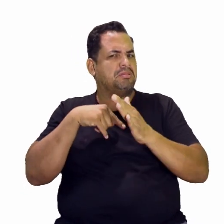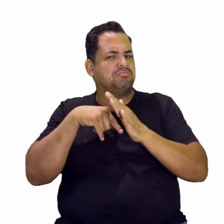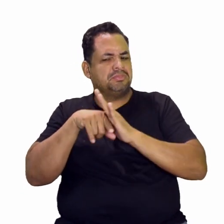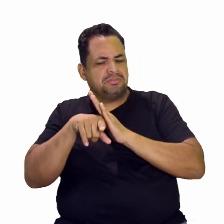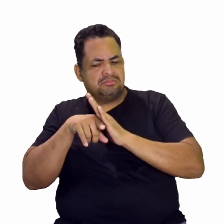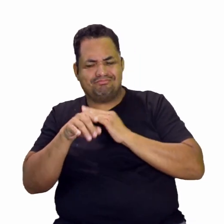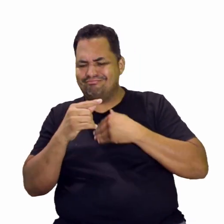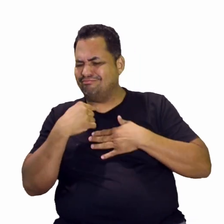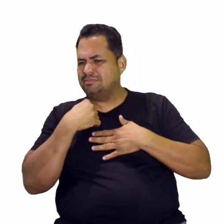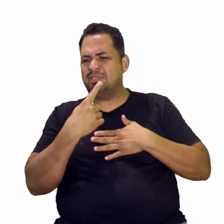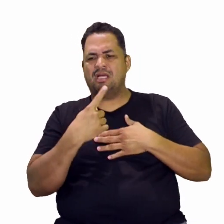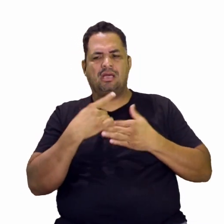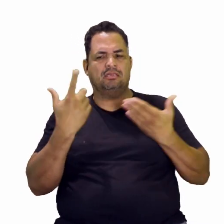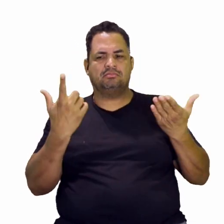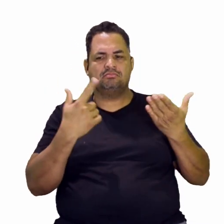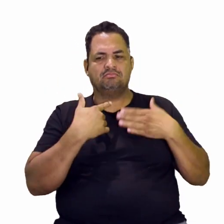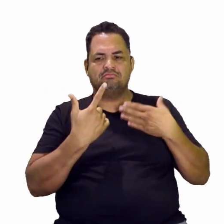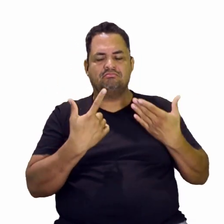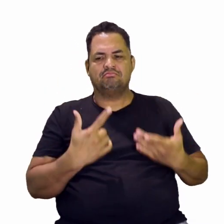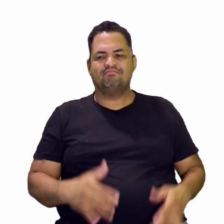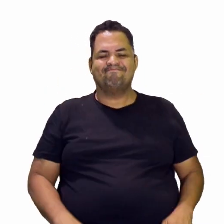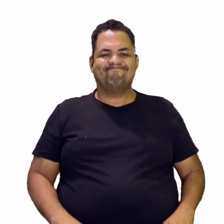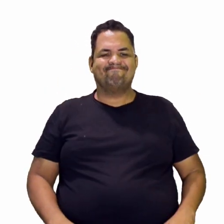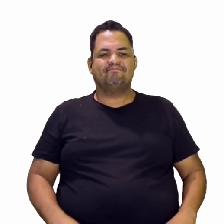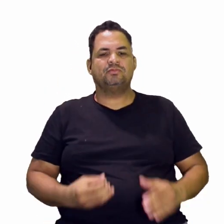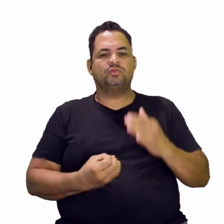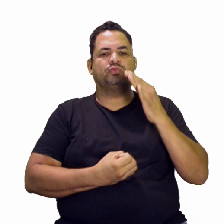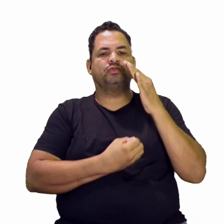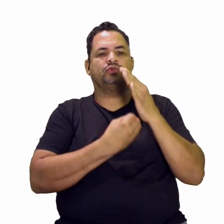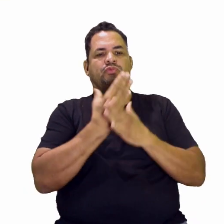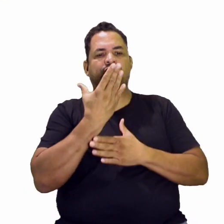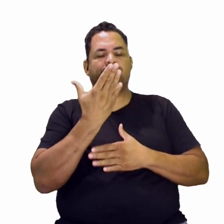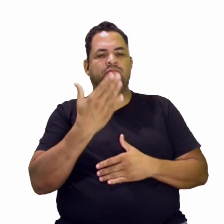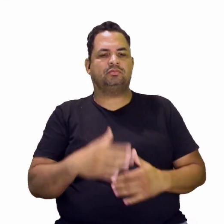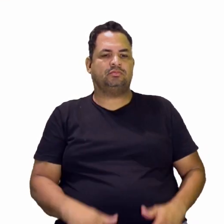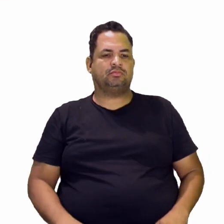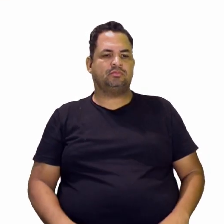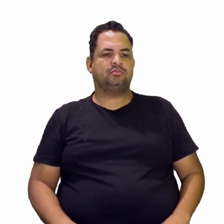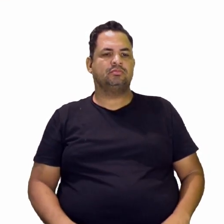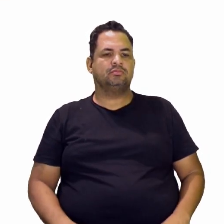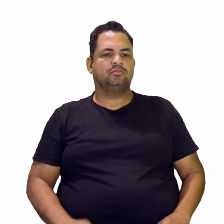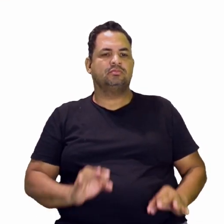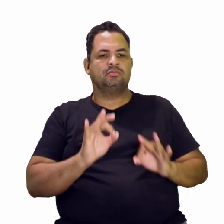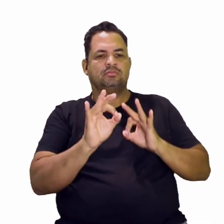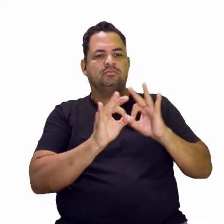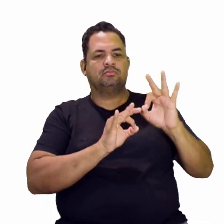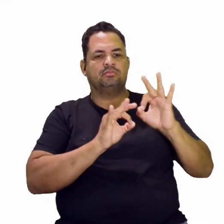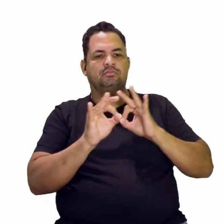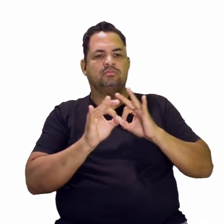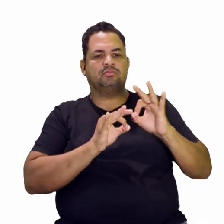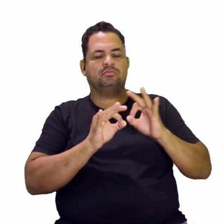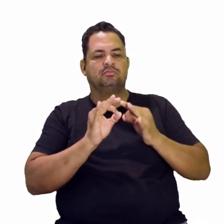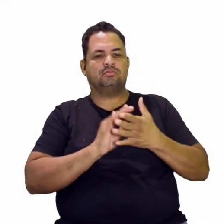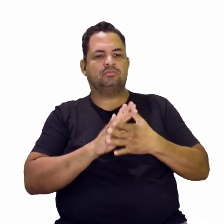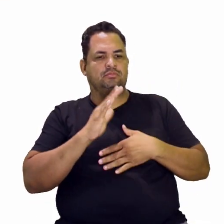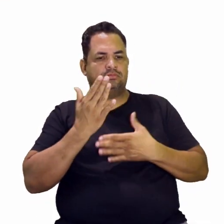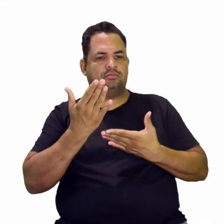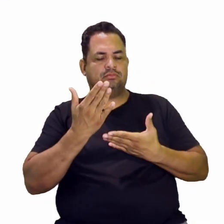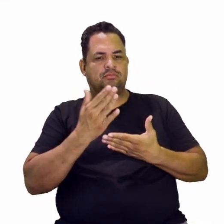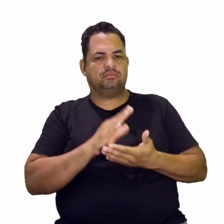não tem como isso. E aí apareceu, né? Foi construída essa teoria e teve